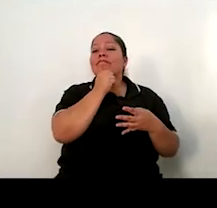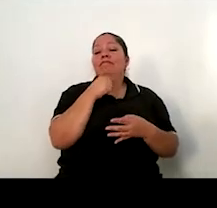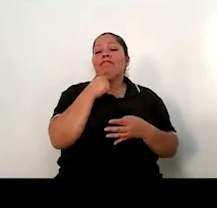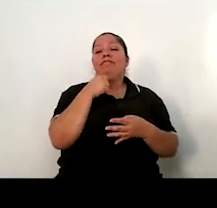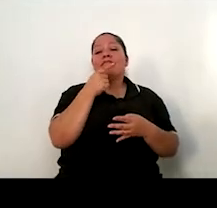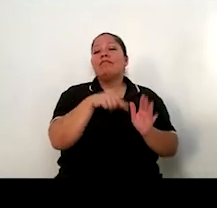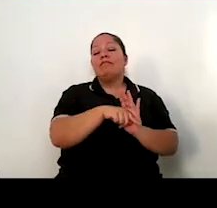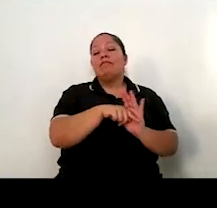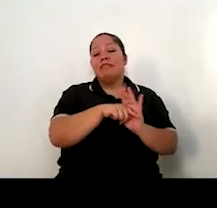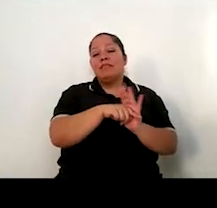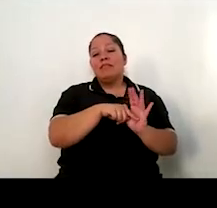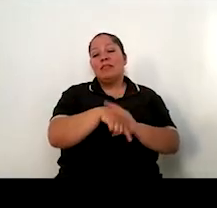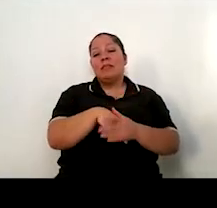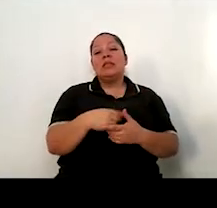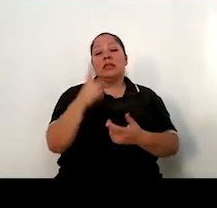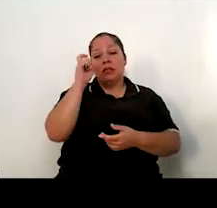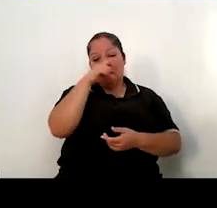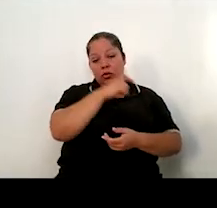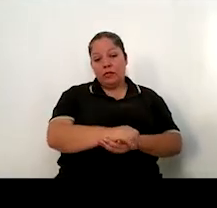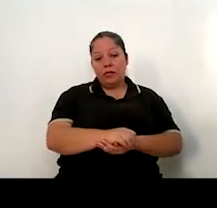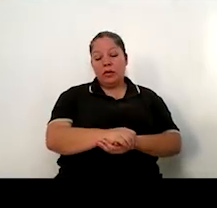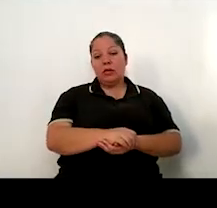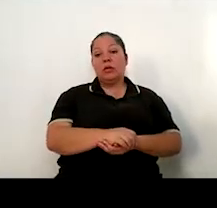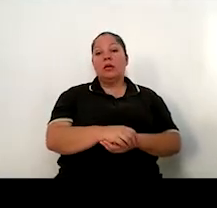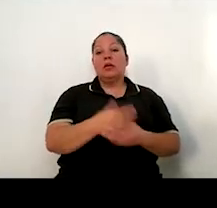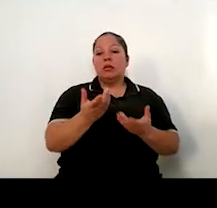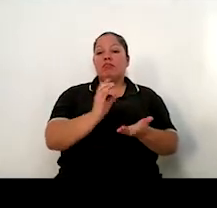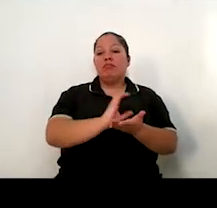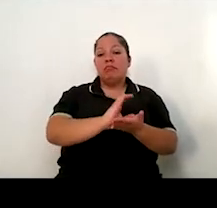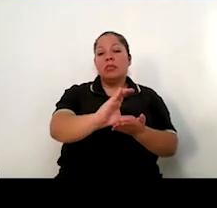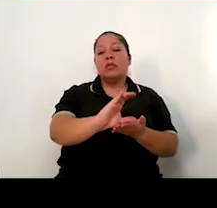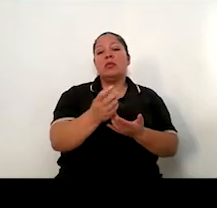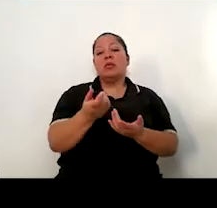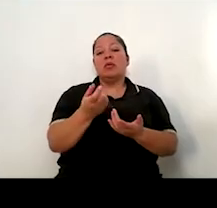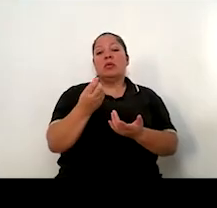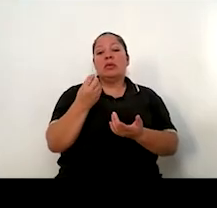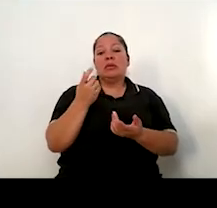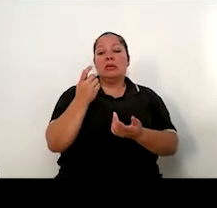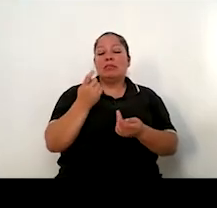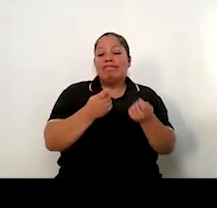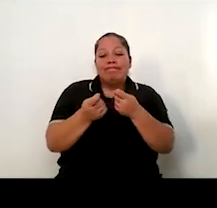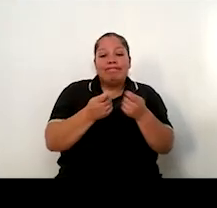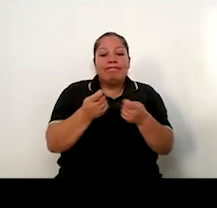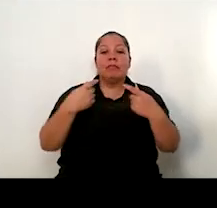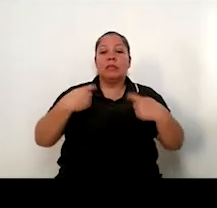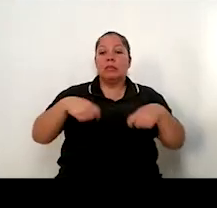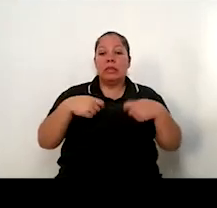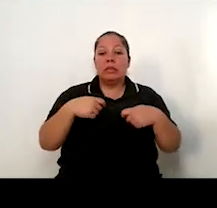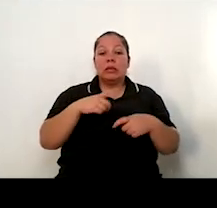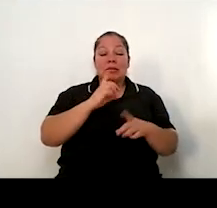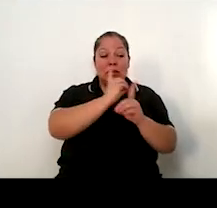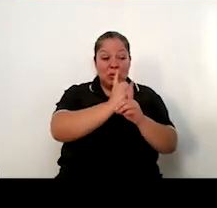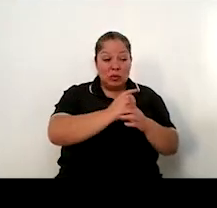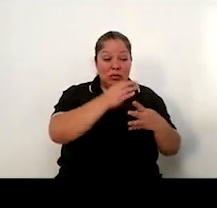para viabilizar o rastreamento, o recurso ele deve ser disponibilizado para aqueles pacientes que já têm sintomas suspeitos, tá?